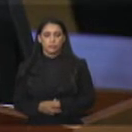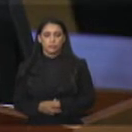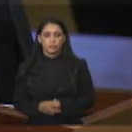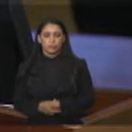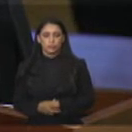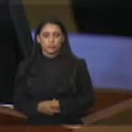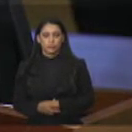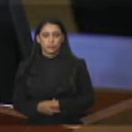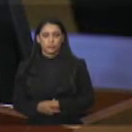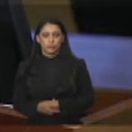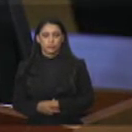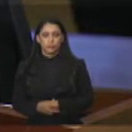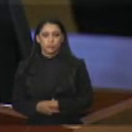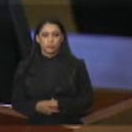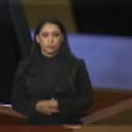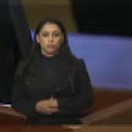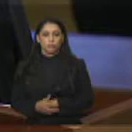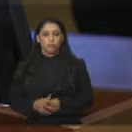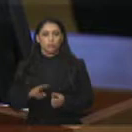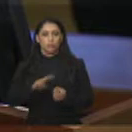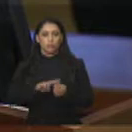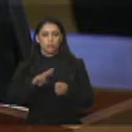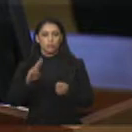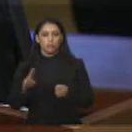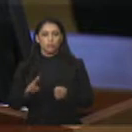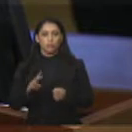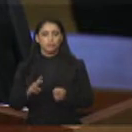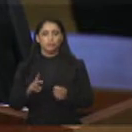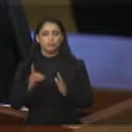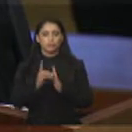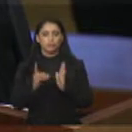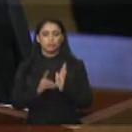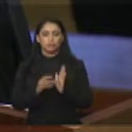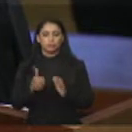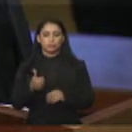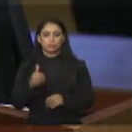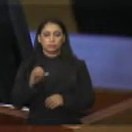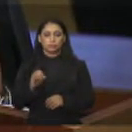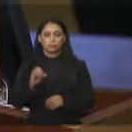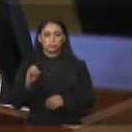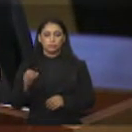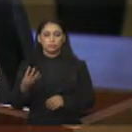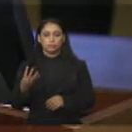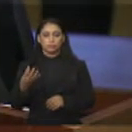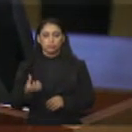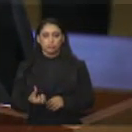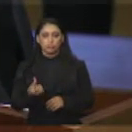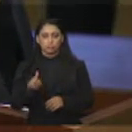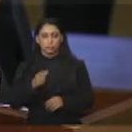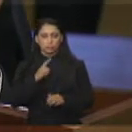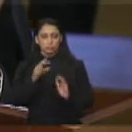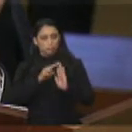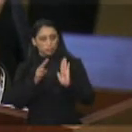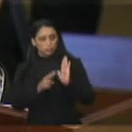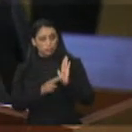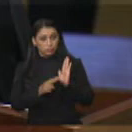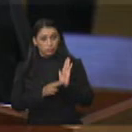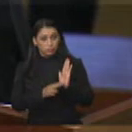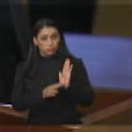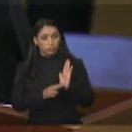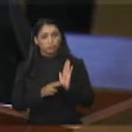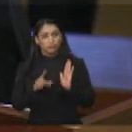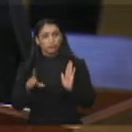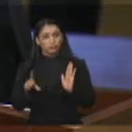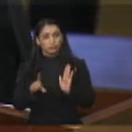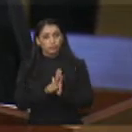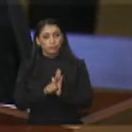Aqui a advocacia afirma, em síntese, que o decreto 10.046 constitui ato normativo estritamente subordinado, dependente de lei,